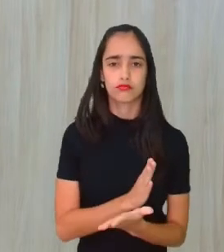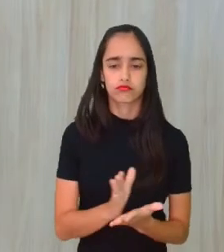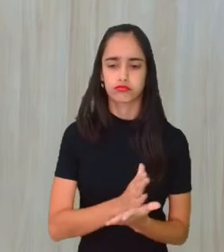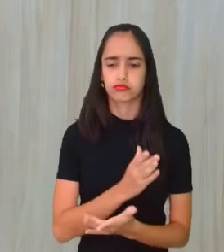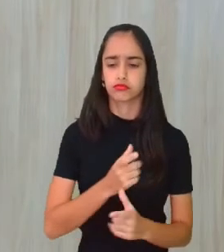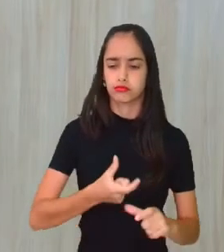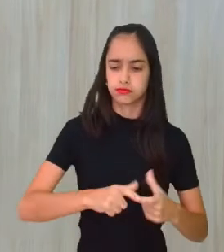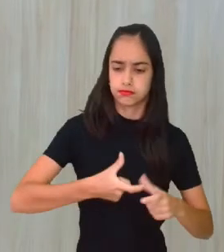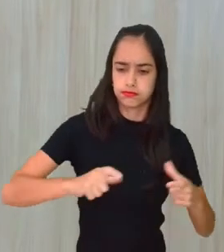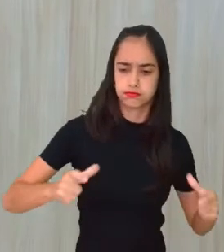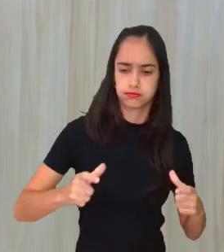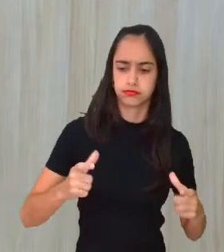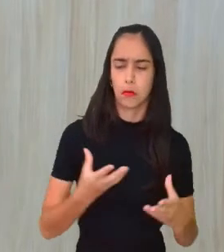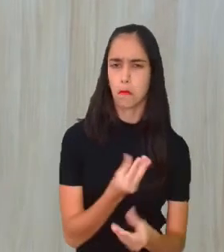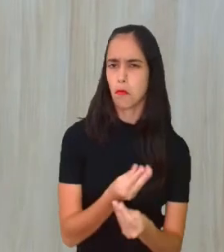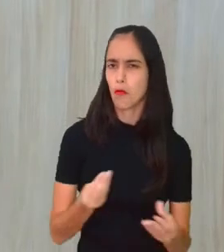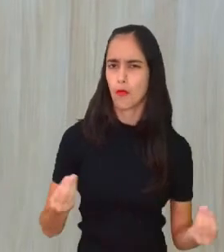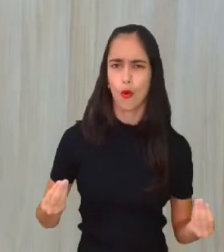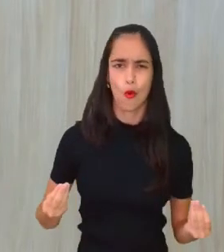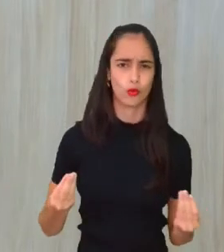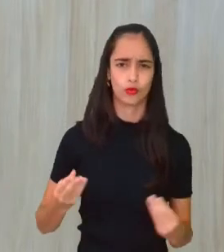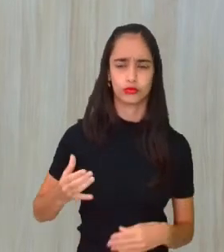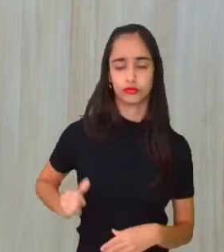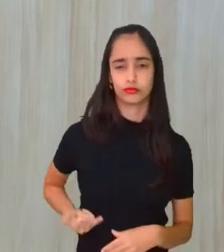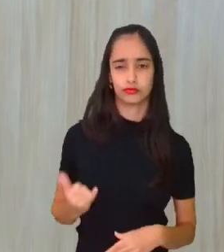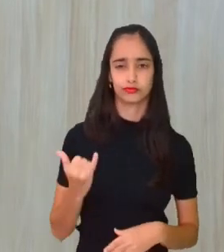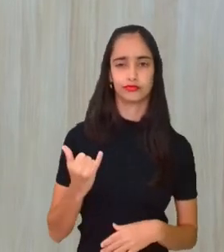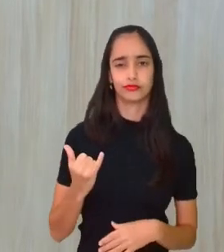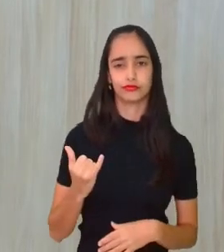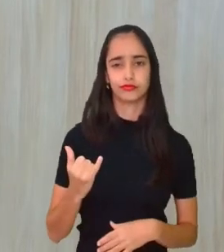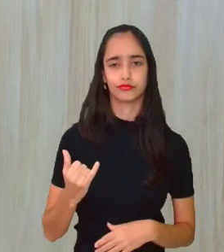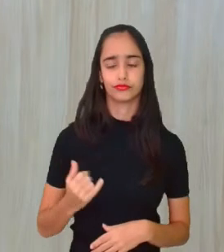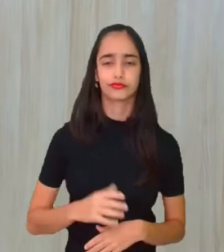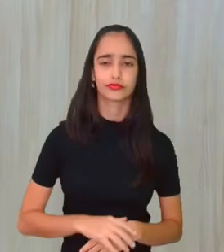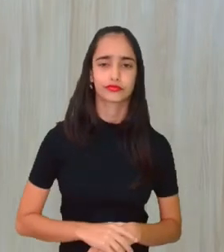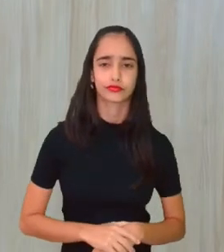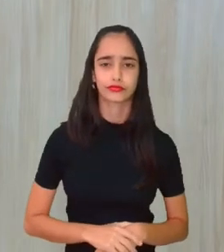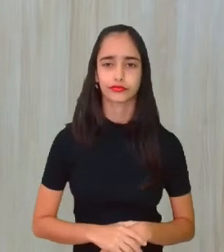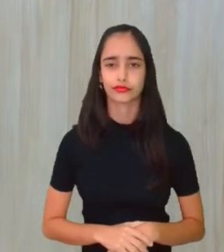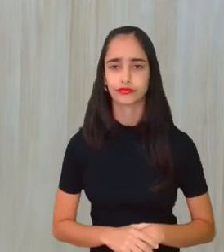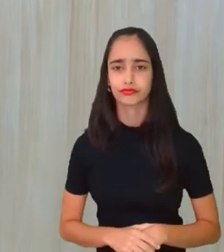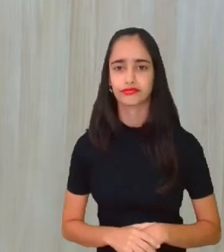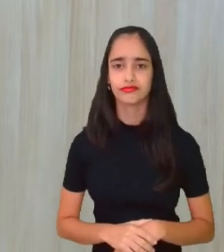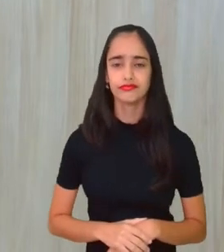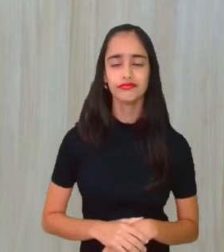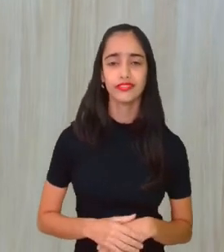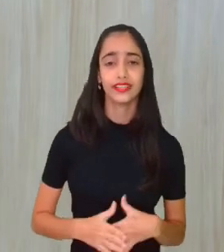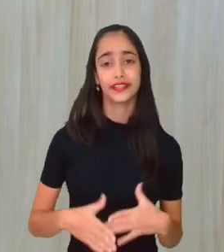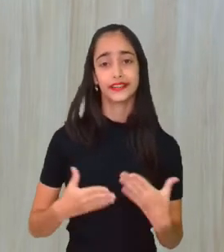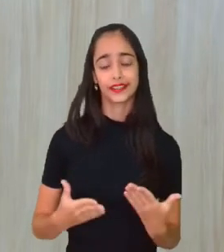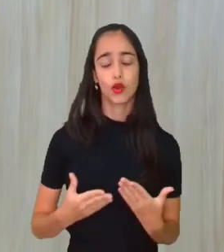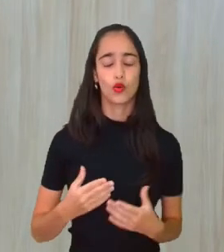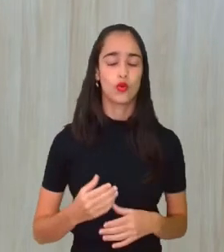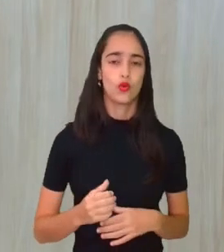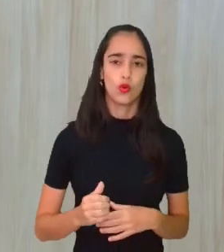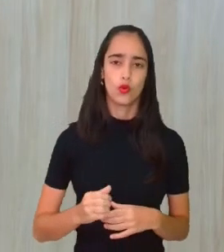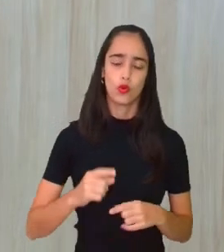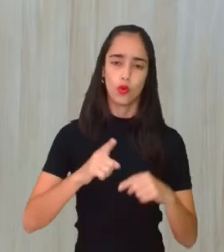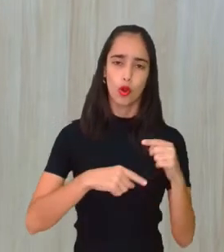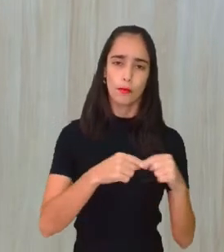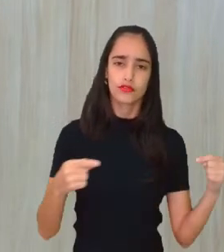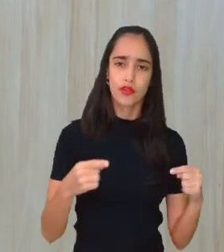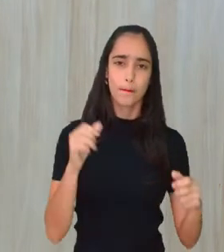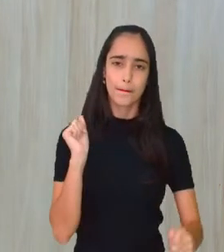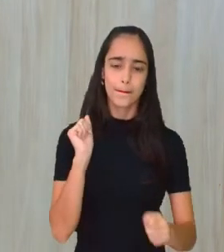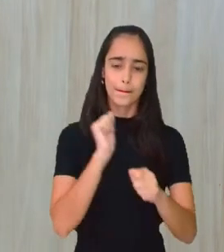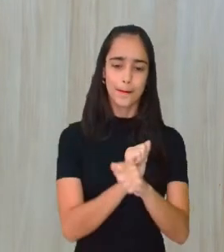ocorre essa sobrecarga, é quando se diz que ele faz com que aquele aparelho pare de funcionar. E normalmente causa